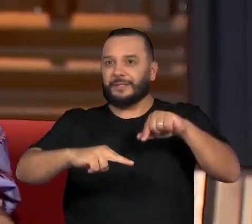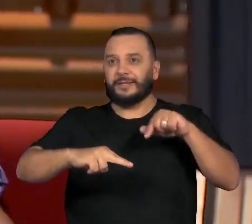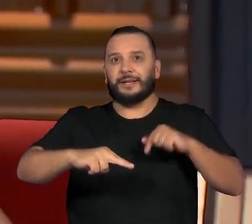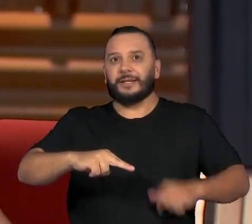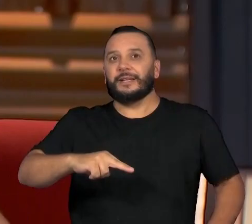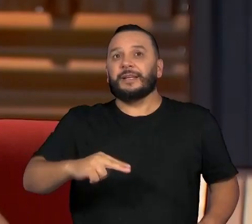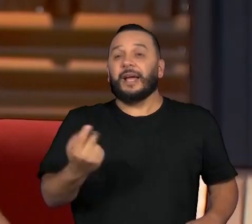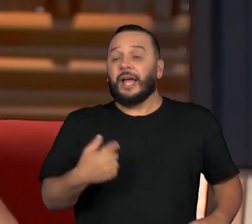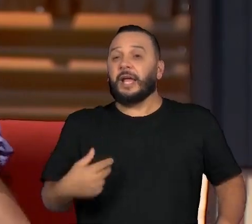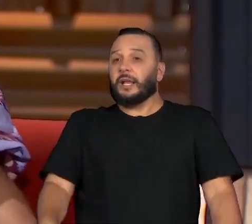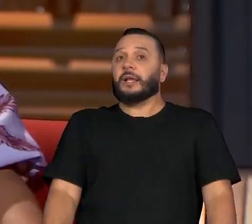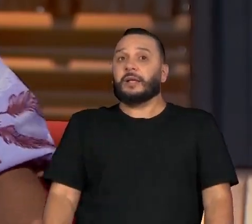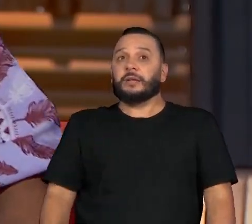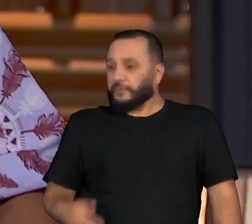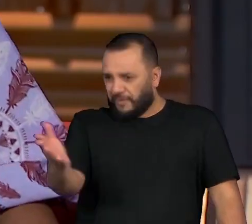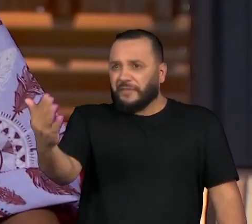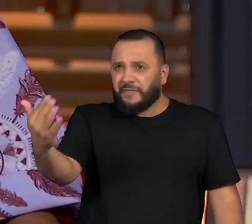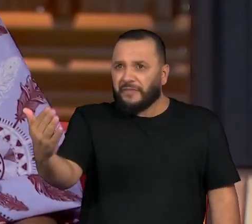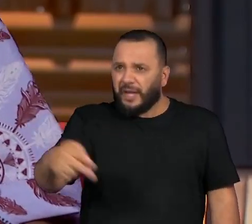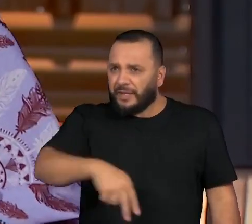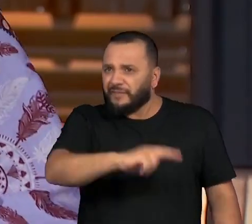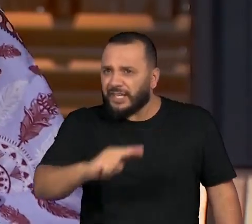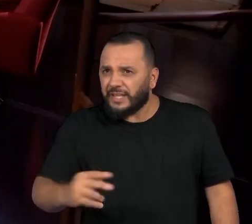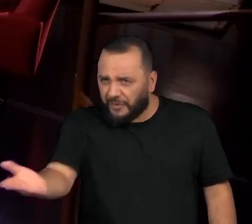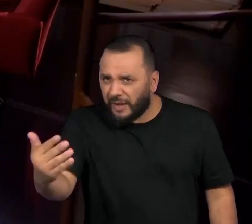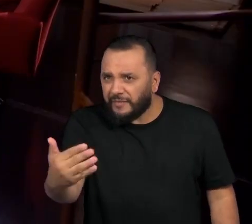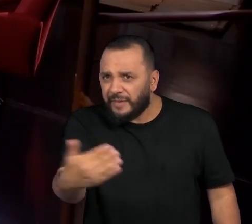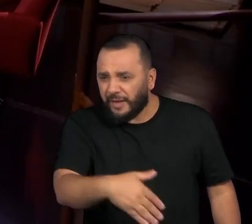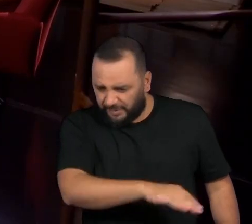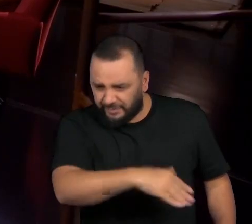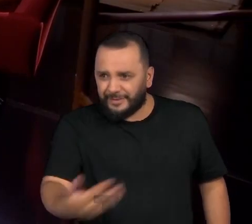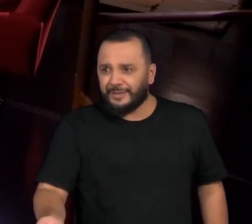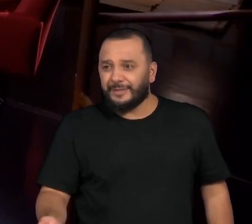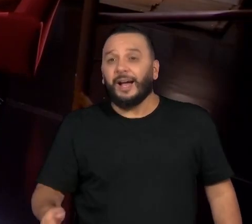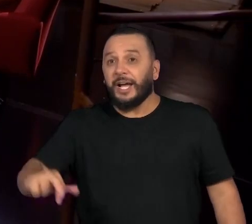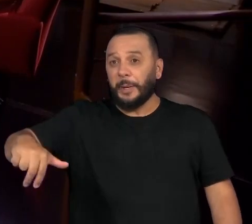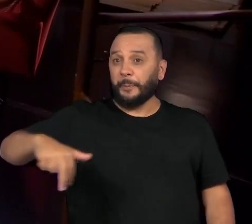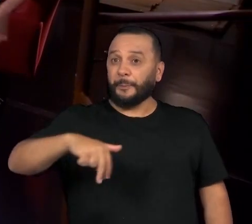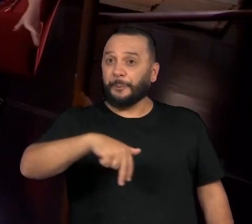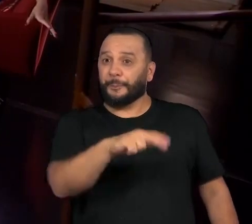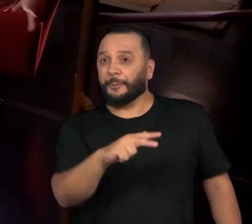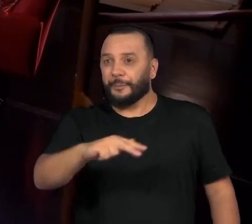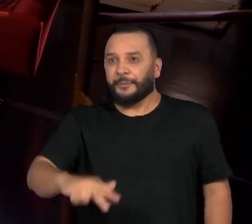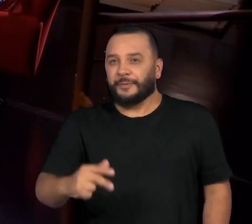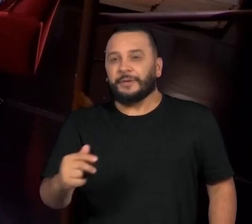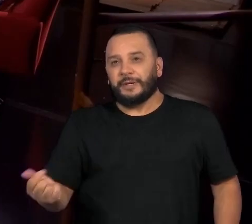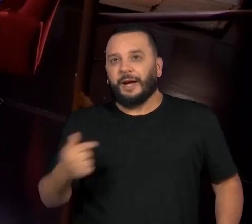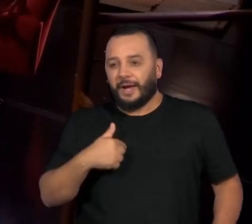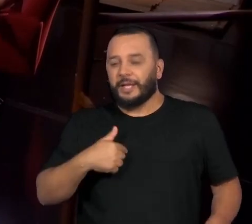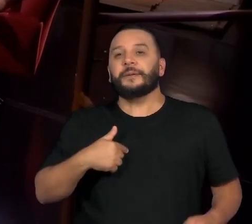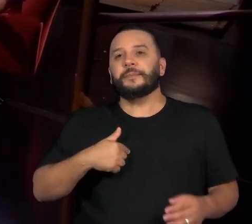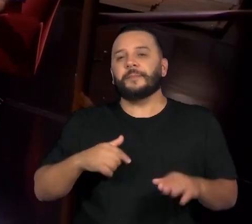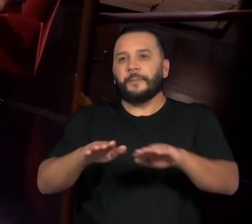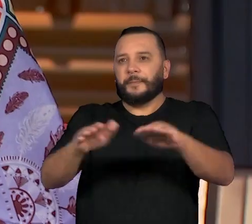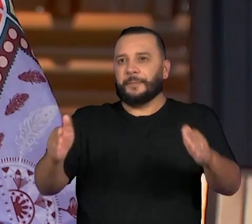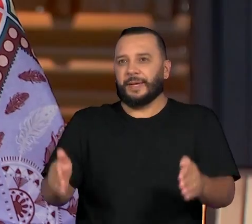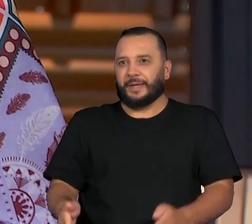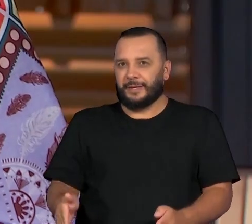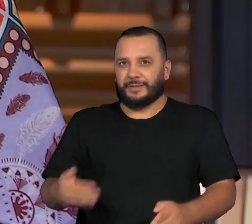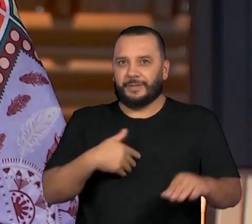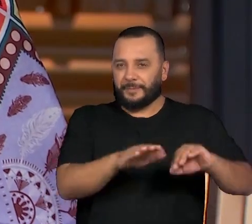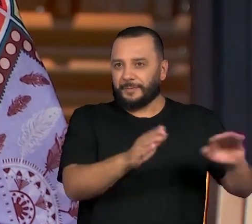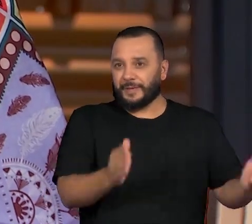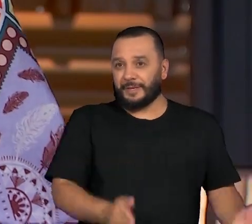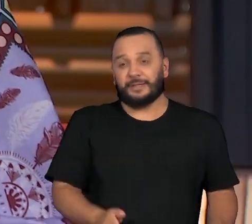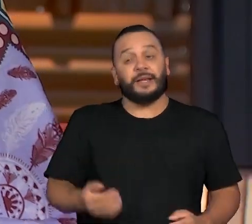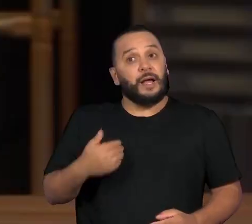de como se ele tivesse de deitar. Eu, então vem cá na frente. Foi vem na cá. Hora? Na hora. Eu falei, vem cá. Juntei duas mesas. Vem cá. Eu morro de medo da coordenação